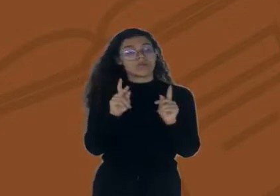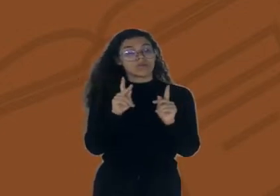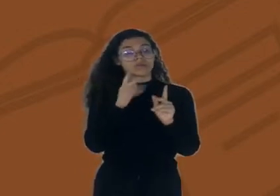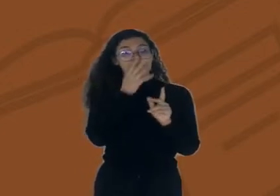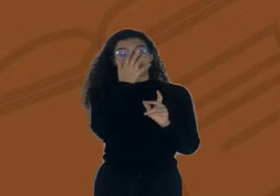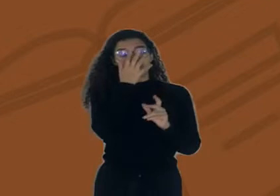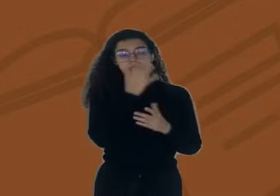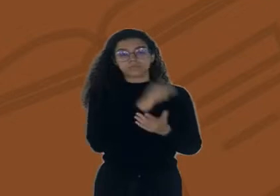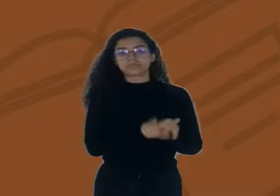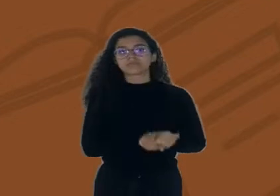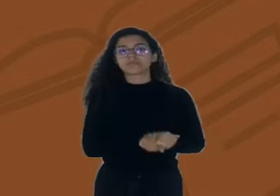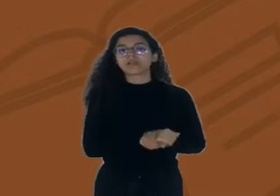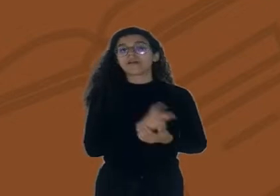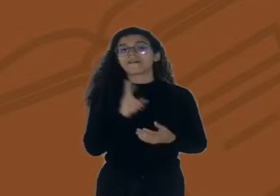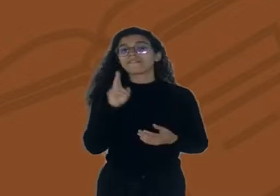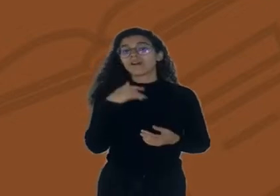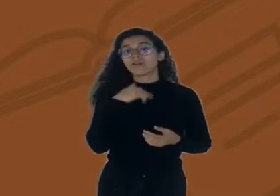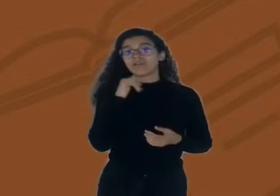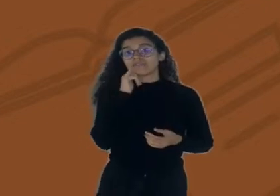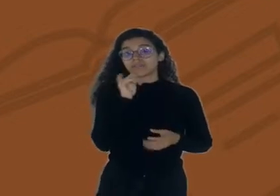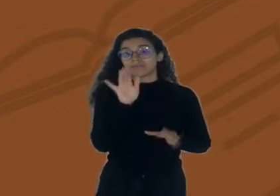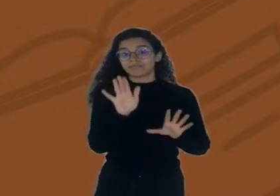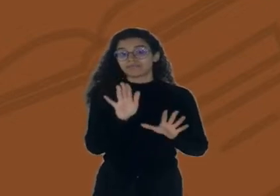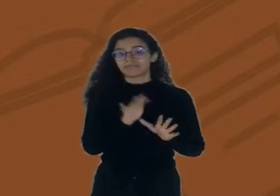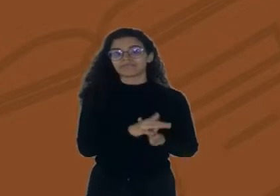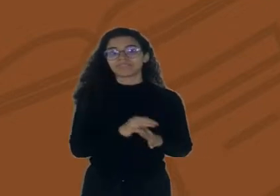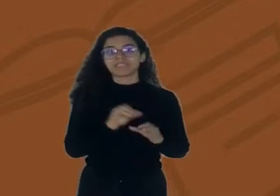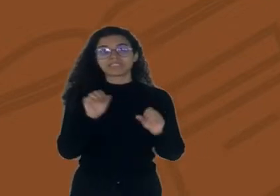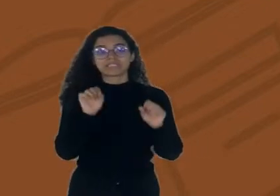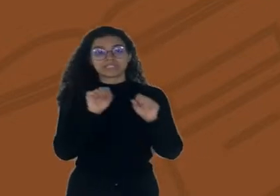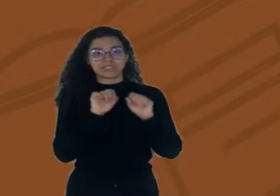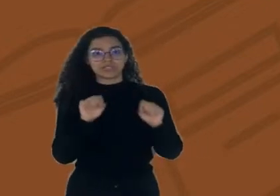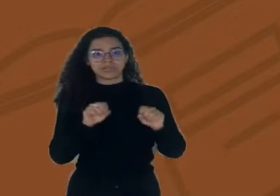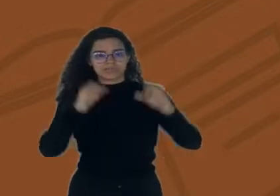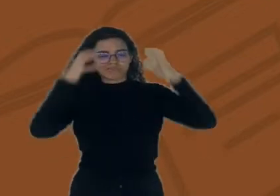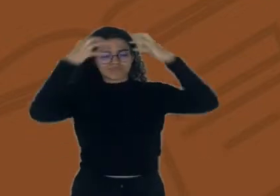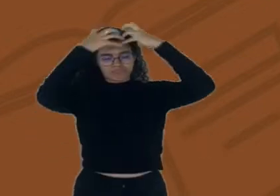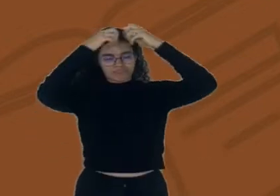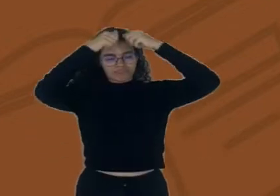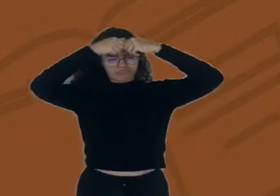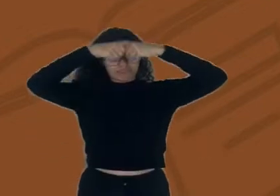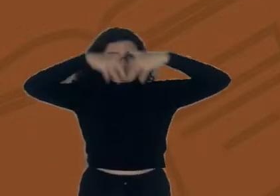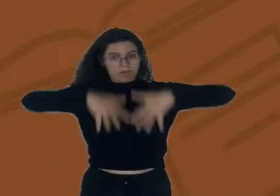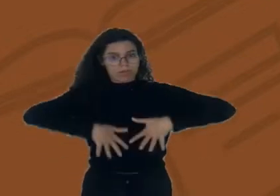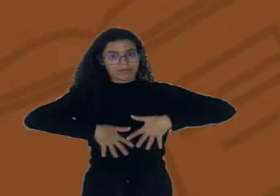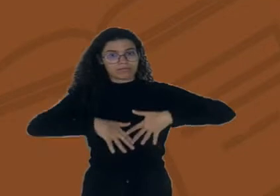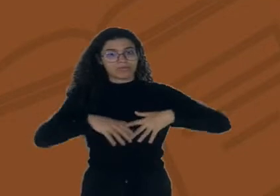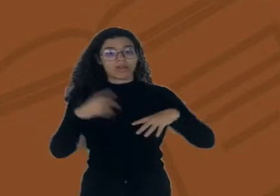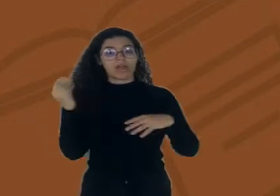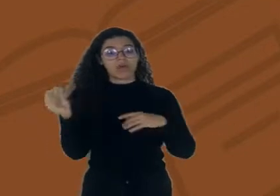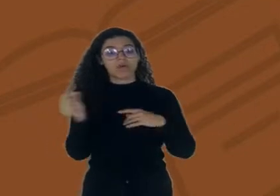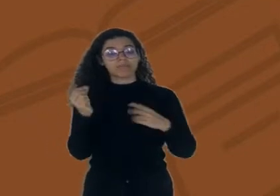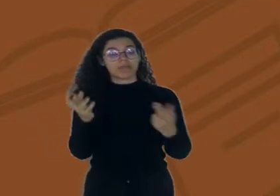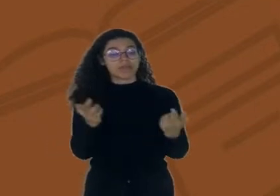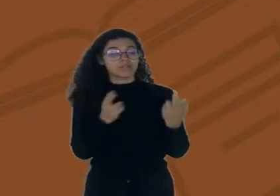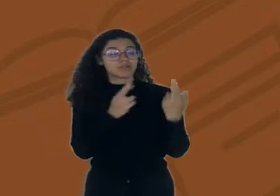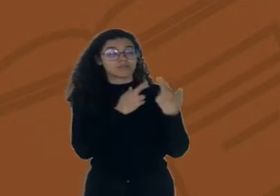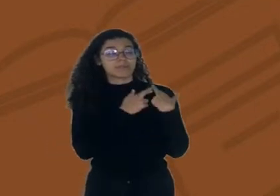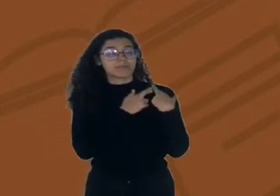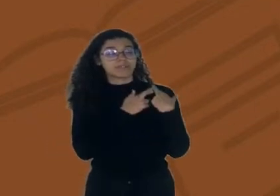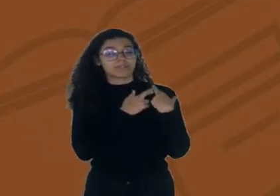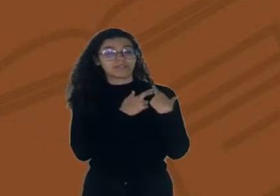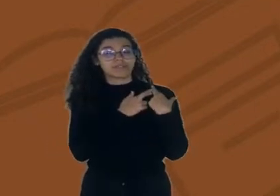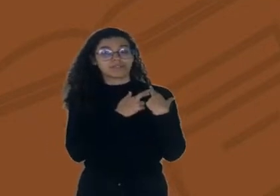para vocês que o sistema nervoso, o nosso sistema nervoso, ele é responsável